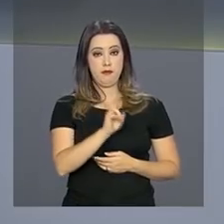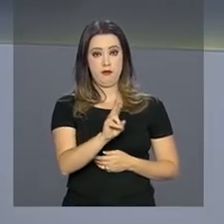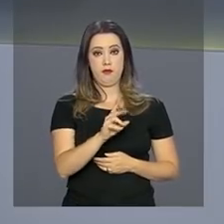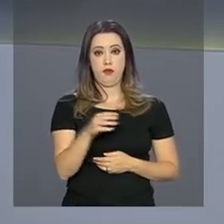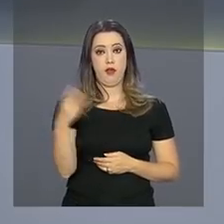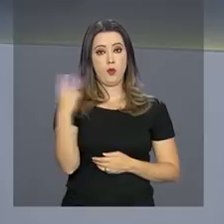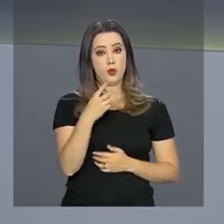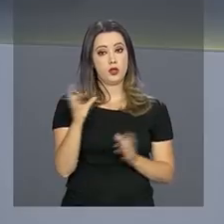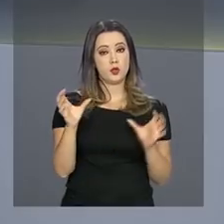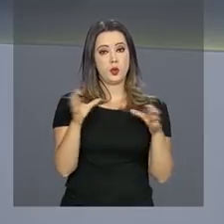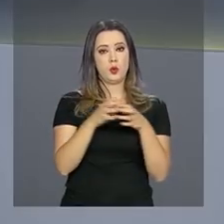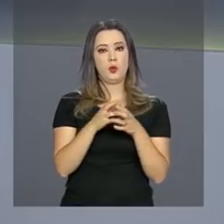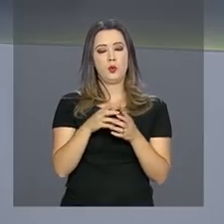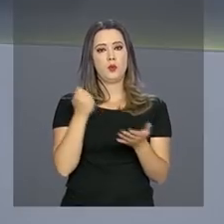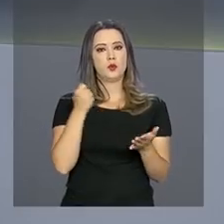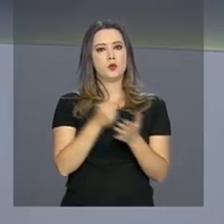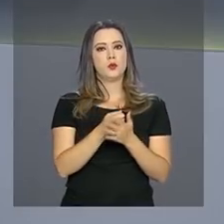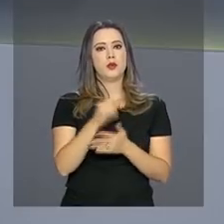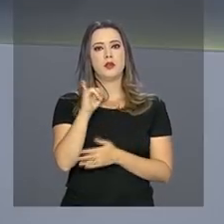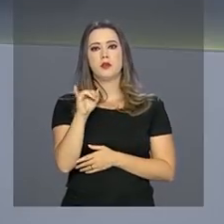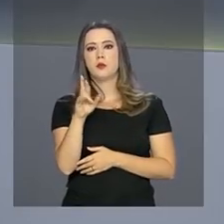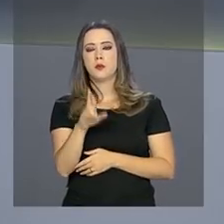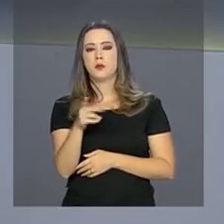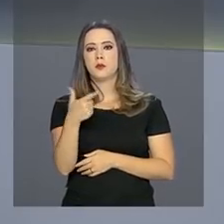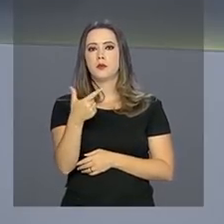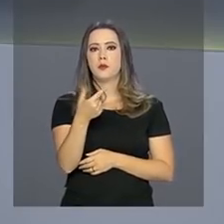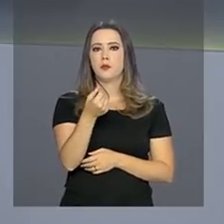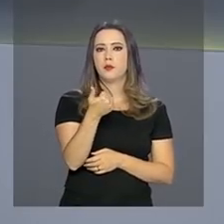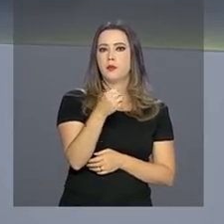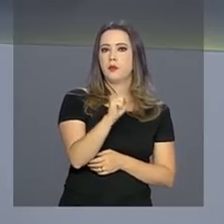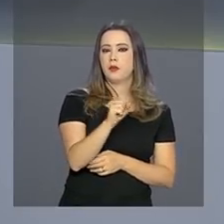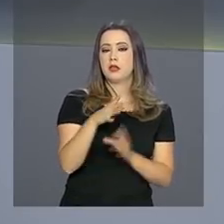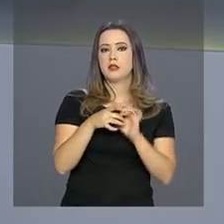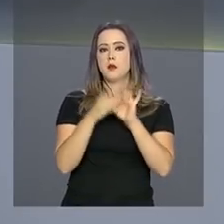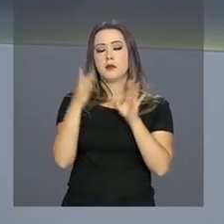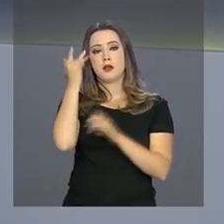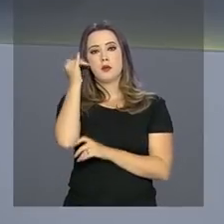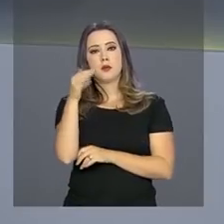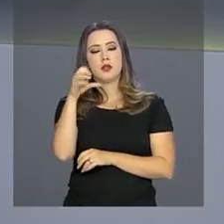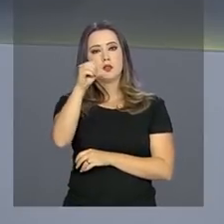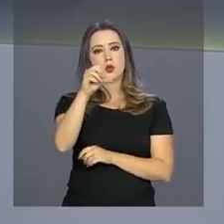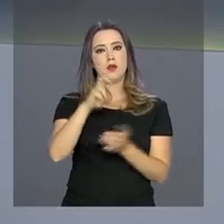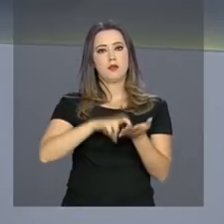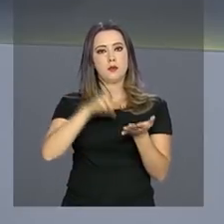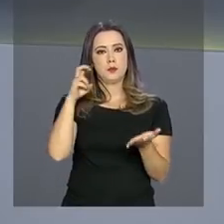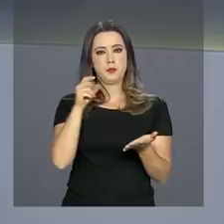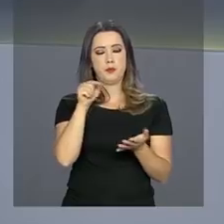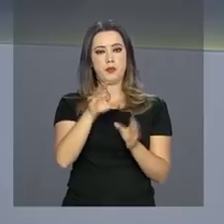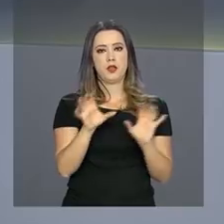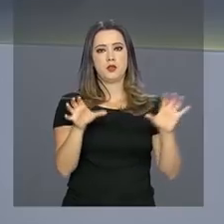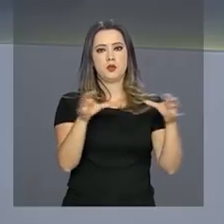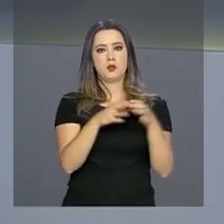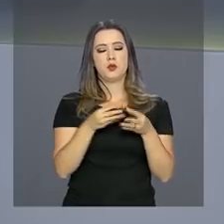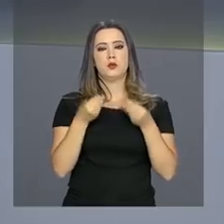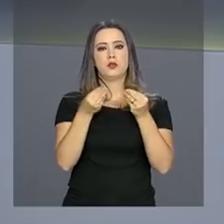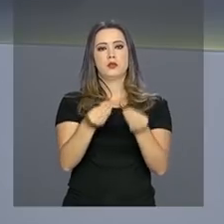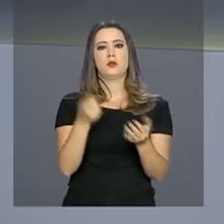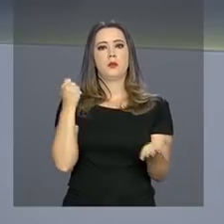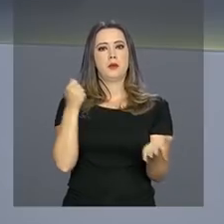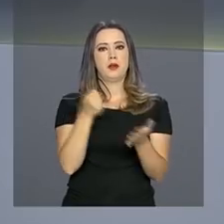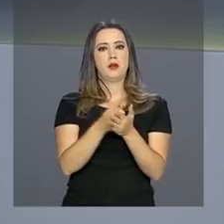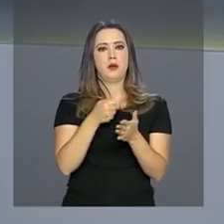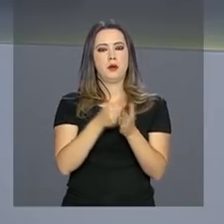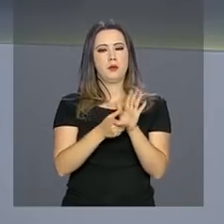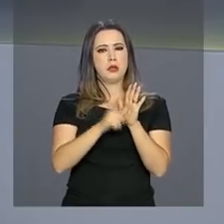das restituições do Imposto de Renda 2018 vai ser liberada amanhã a partir das 9 horas. Esse lote traz também as